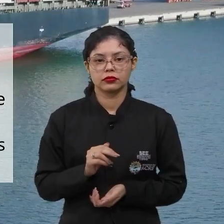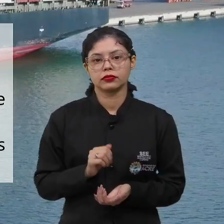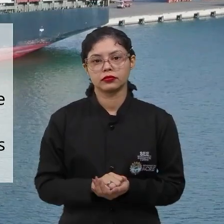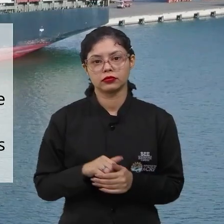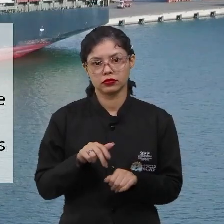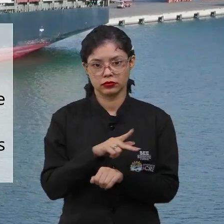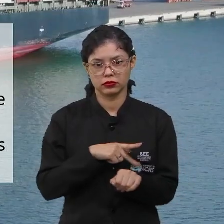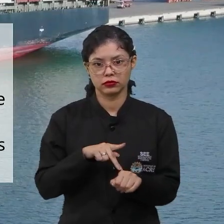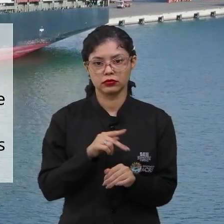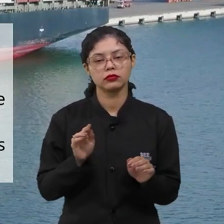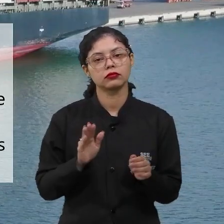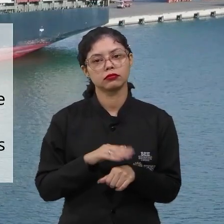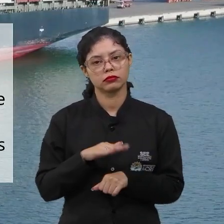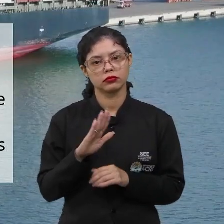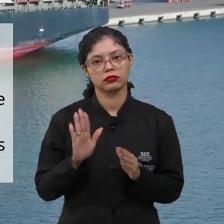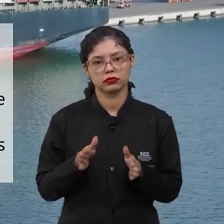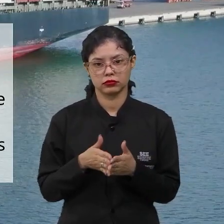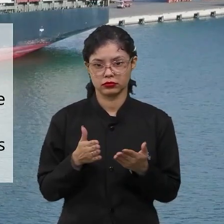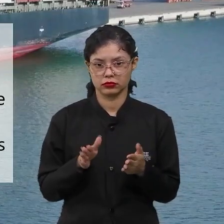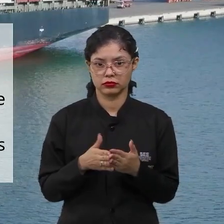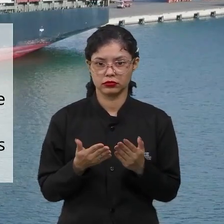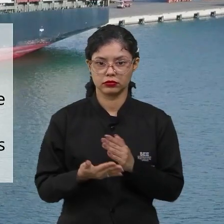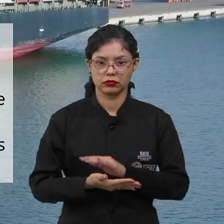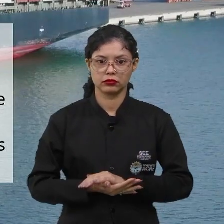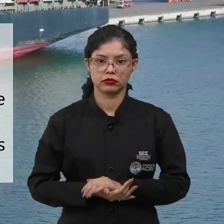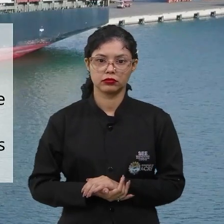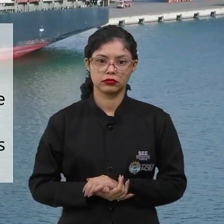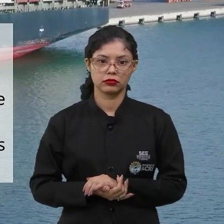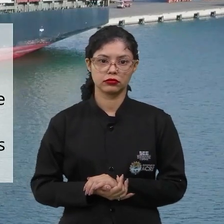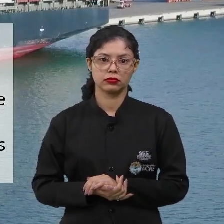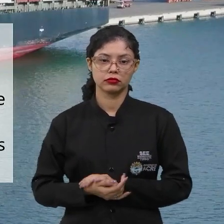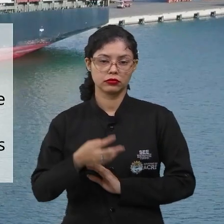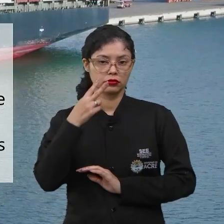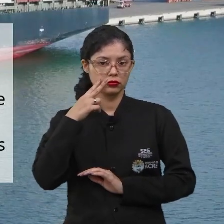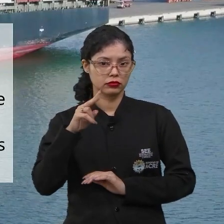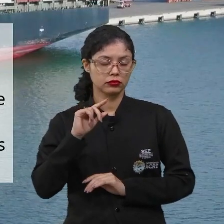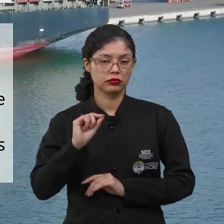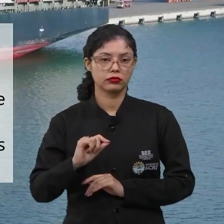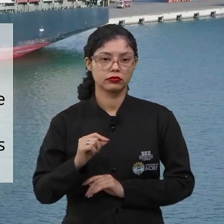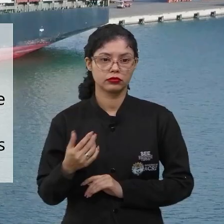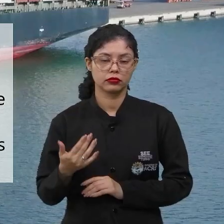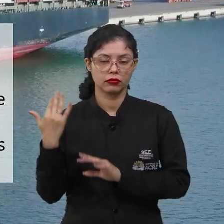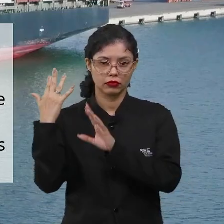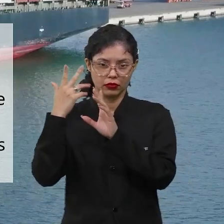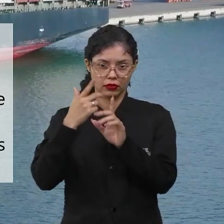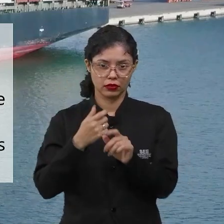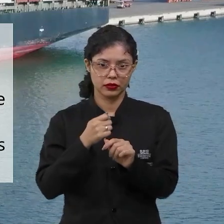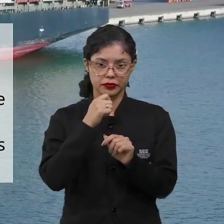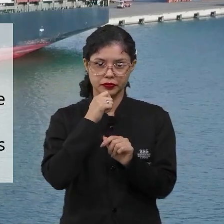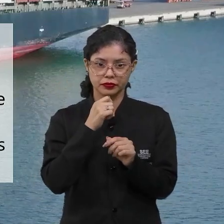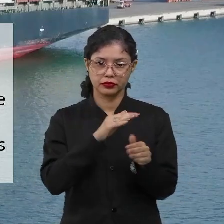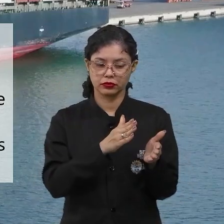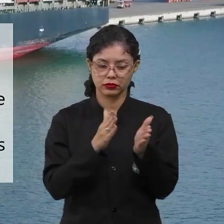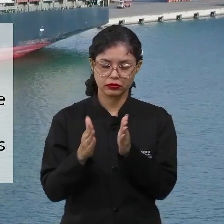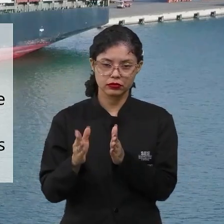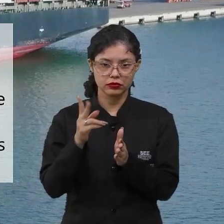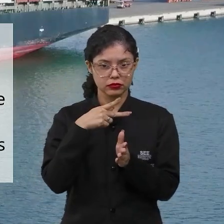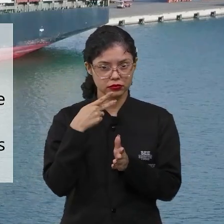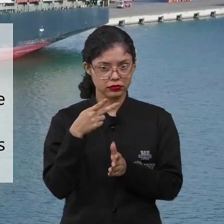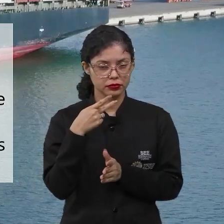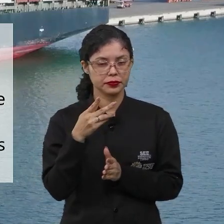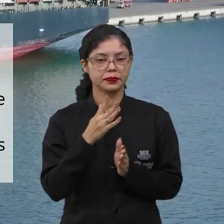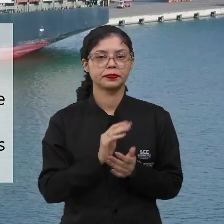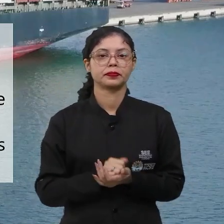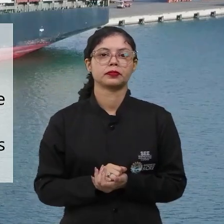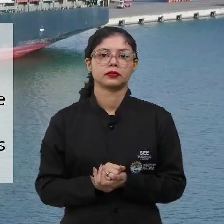sempre favorece aí os países mais pobres. Então, vejam só, vamos recapitular essa parte quando falamos